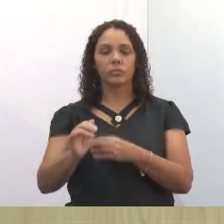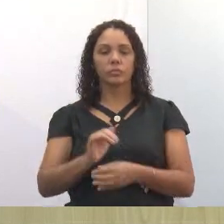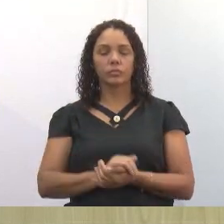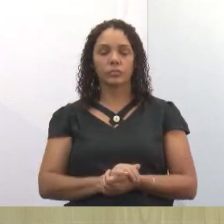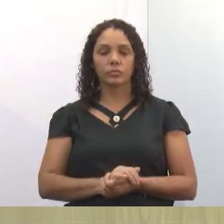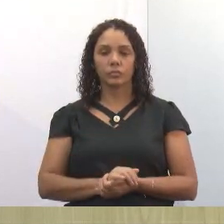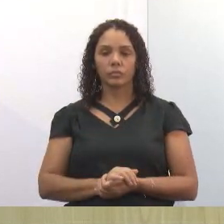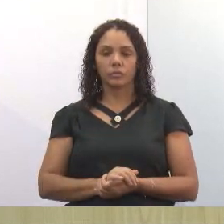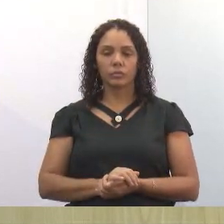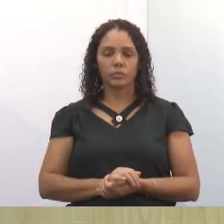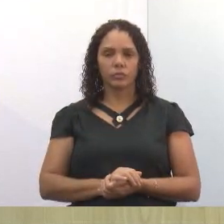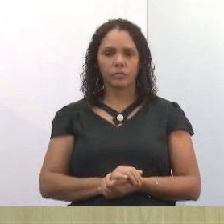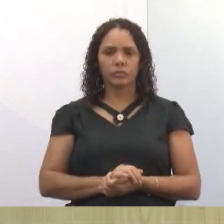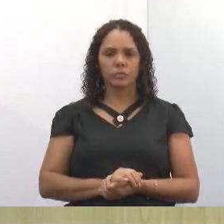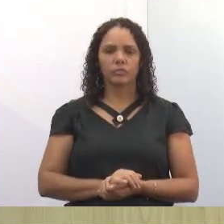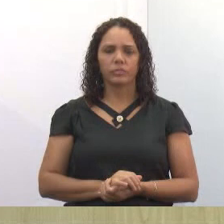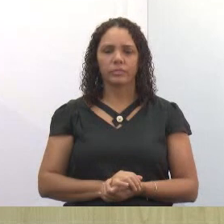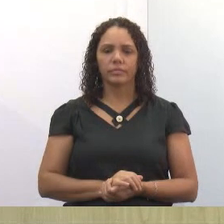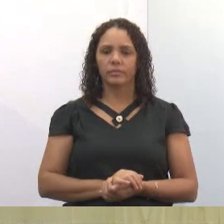objetos